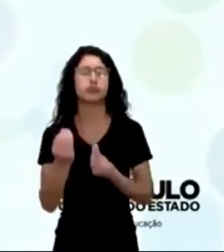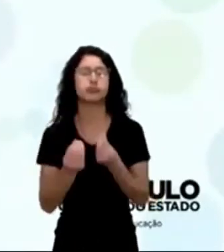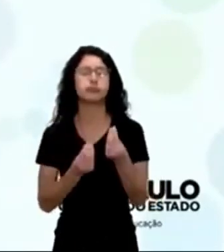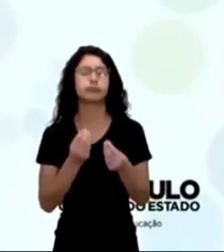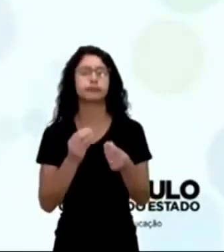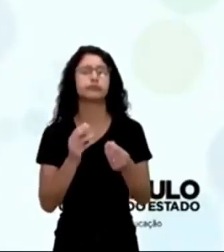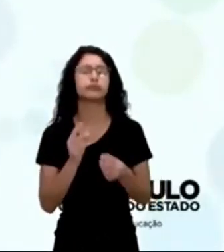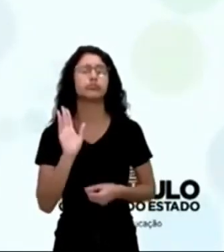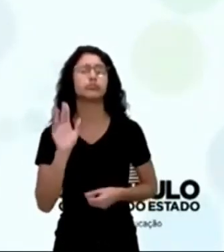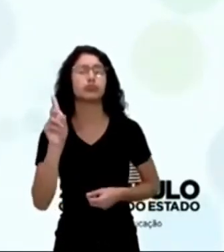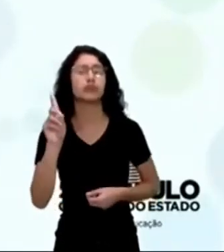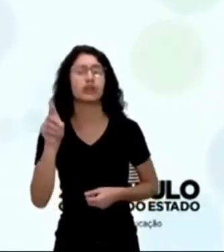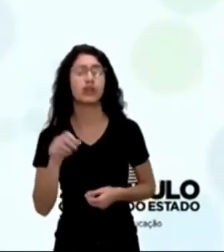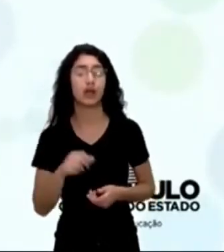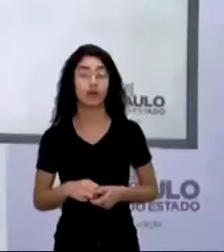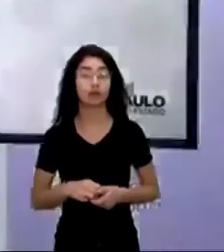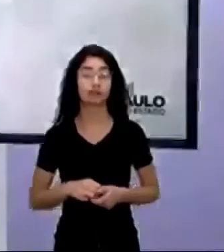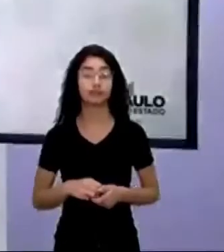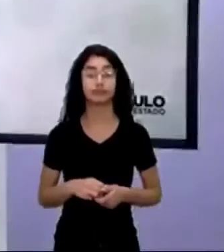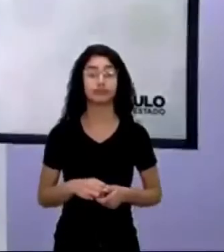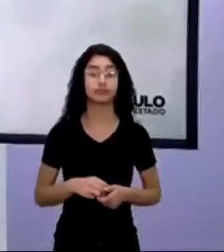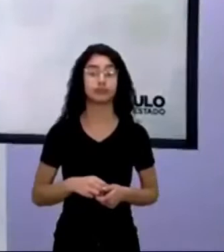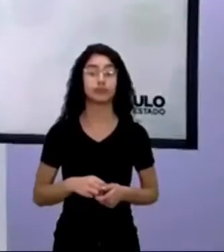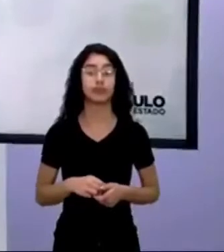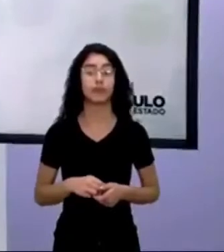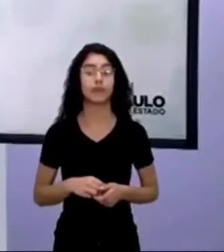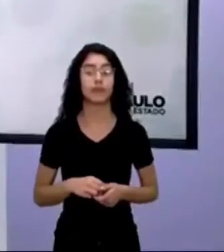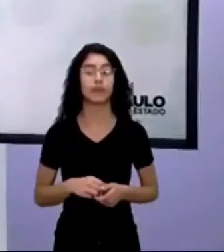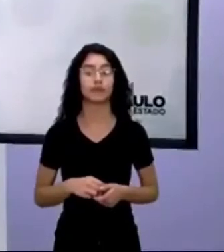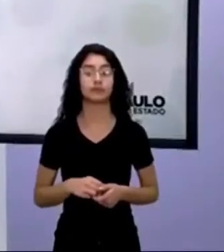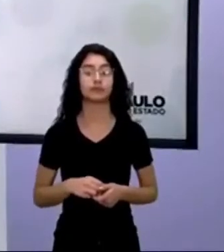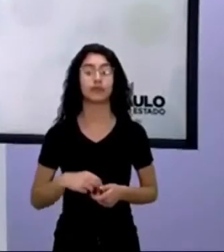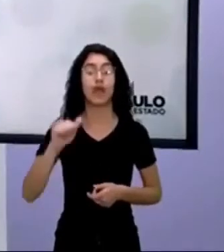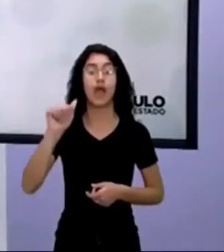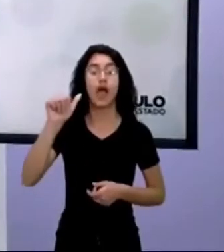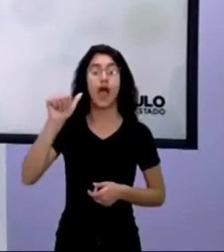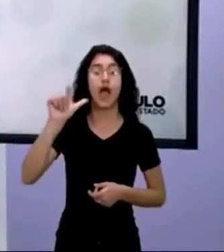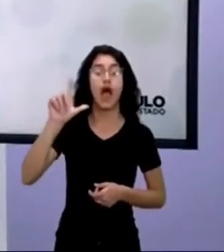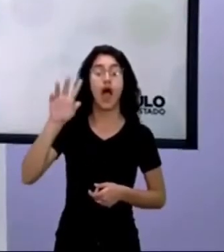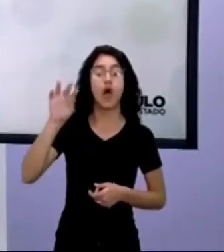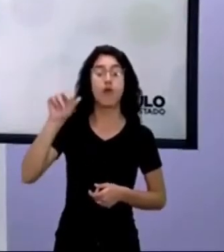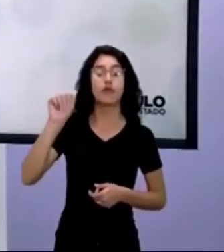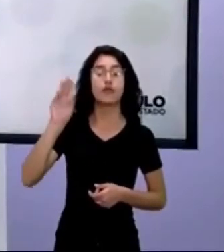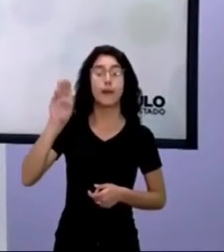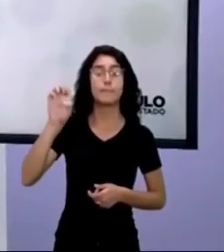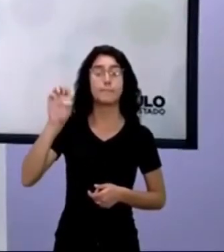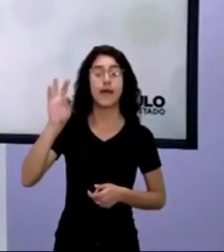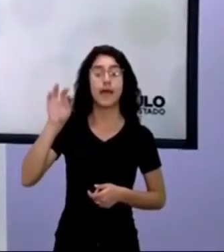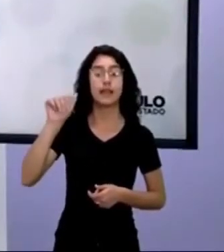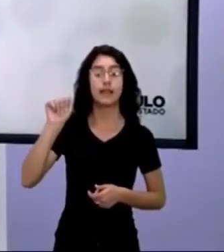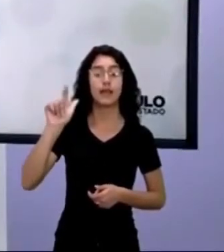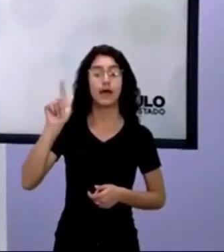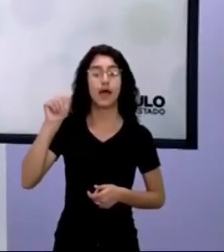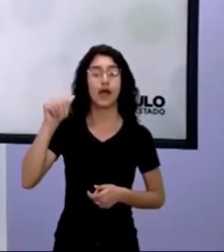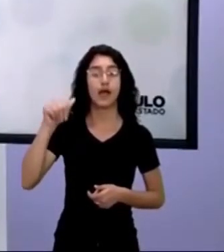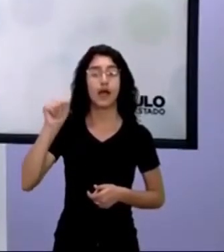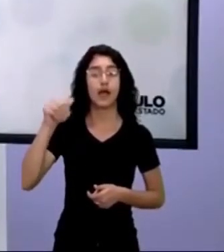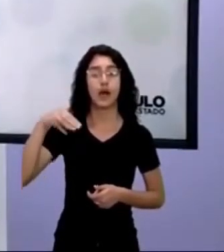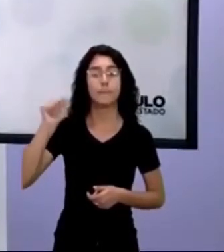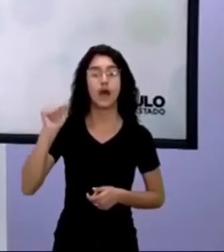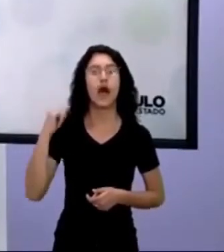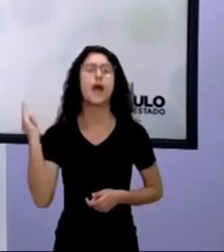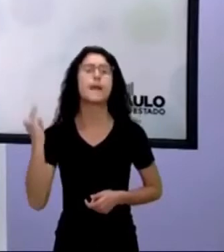está aqui também, ó, decaimento alfa, decaimento beta, decaimento gama, qual é a importância do decaimento